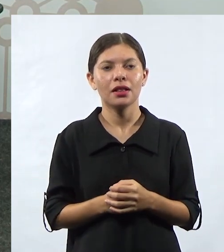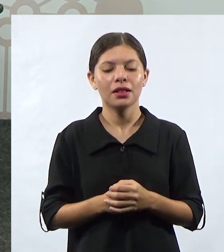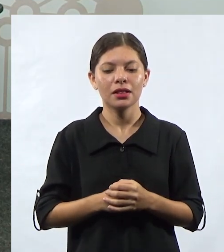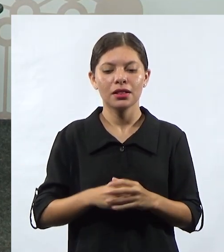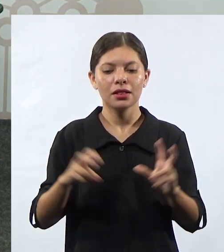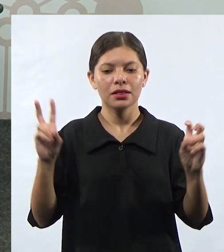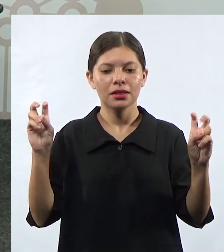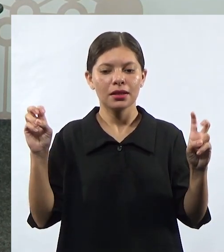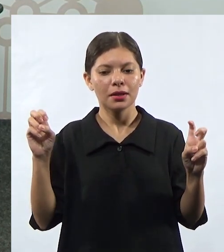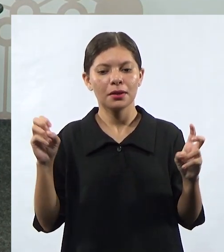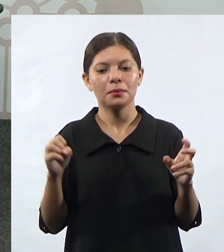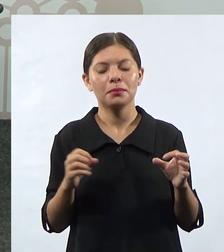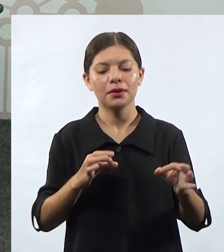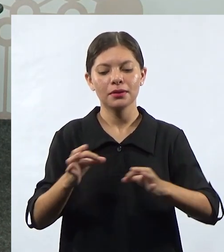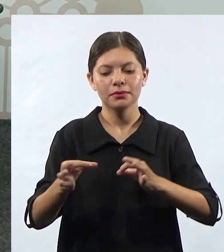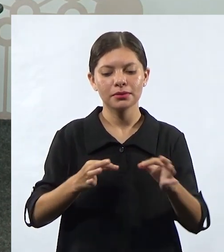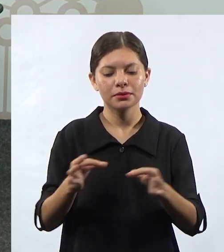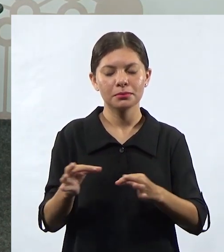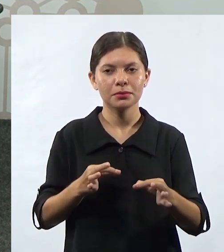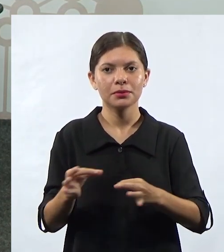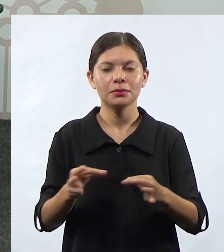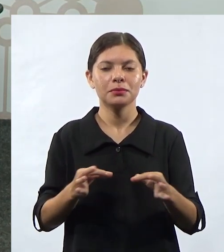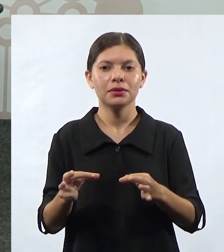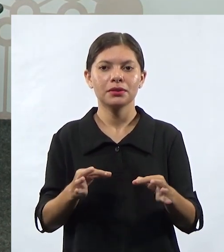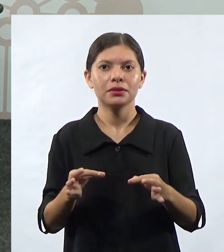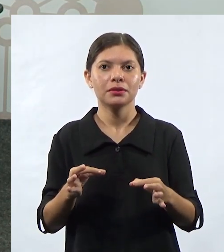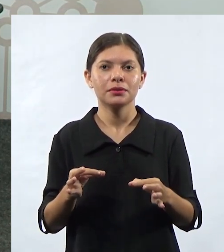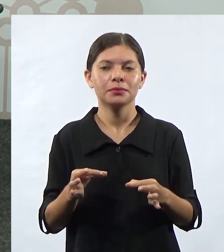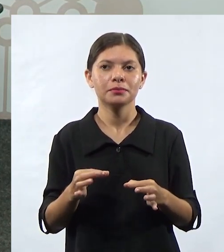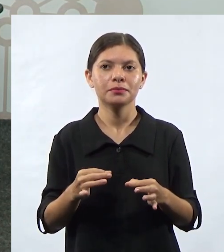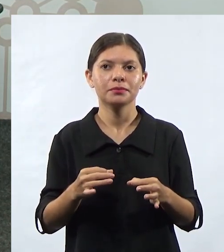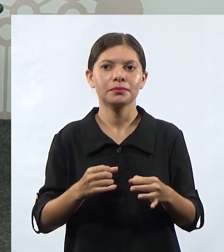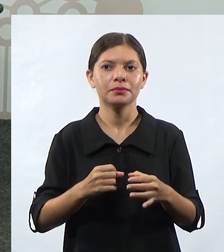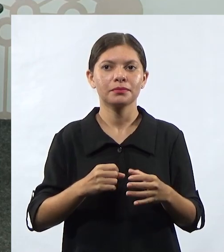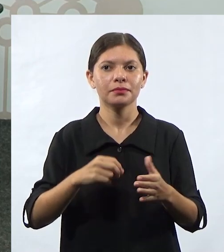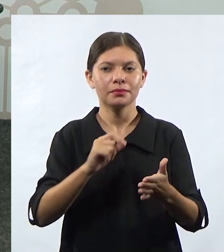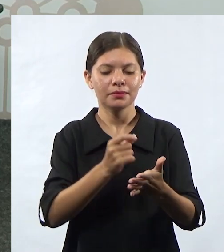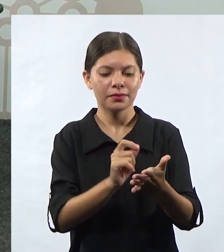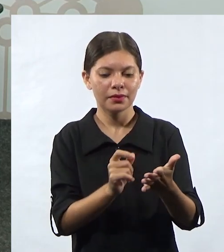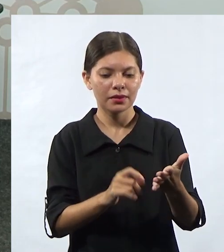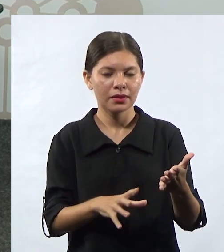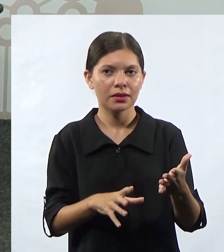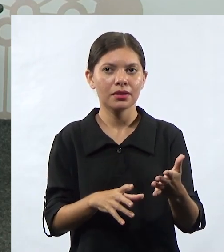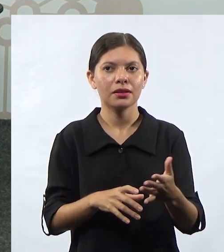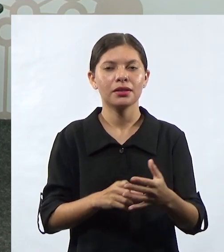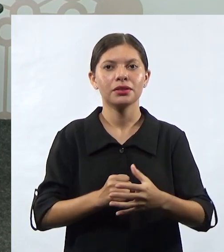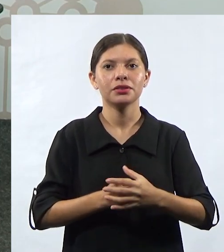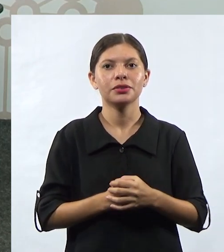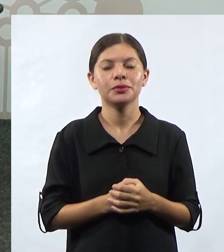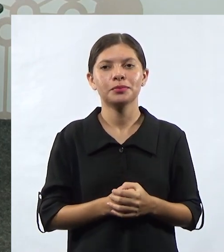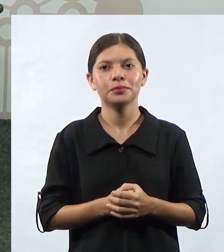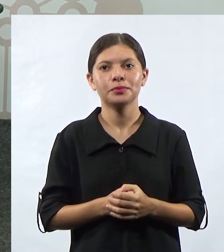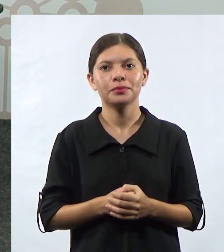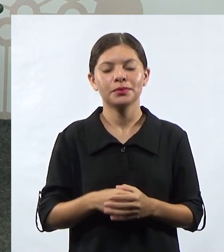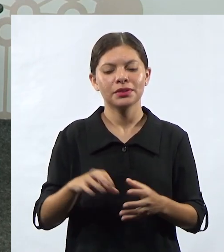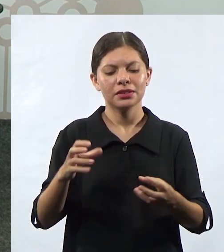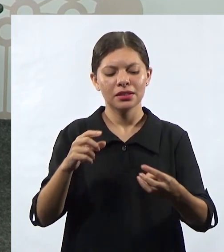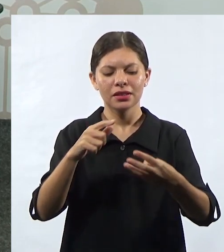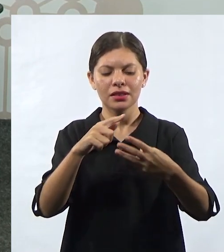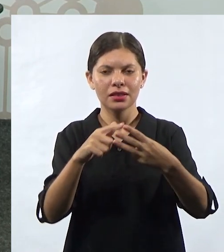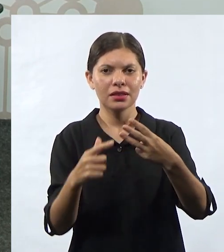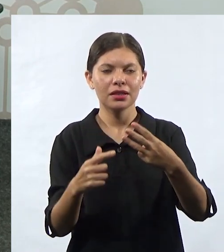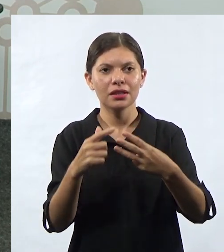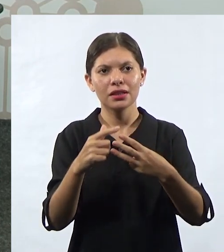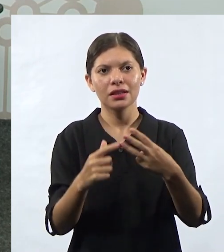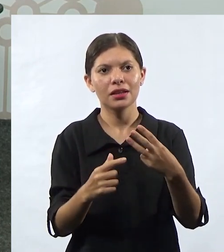atividade, já separei os papéis, já sei quem vai ser o moderador, o assistente ou assistentes também,